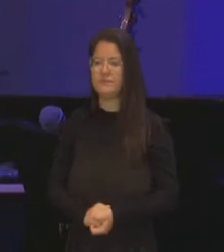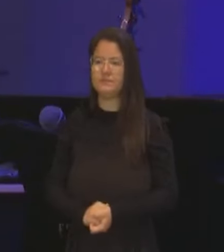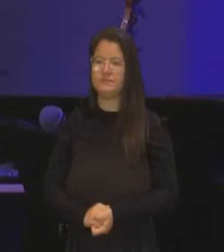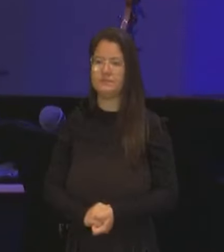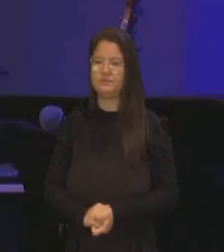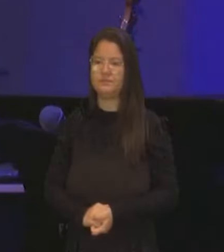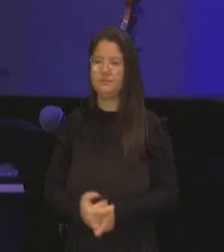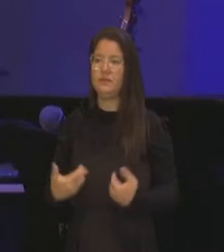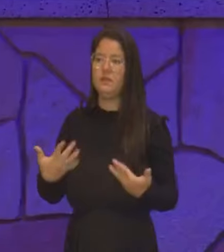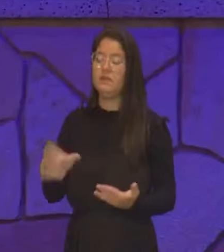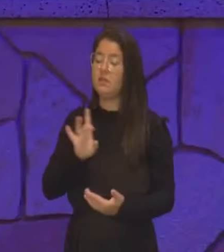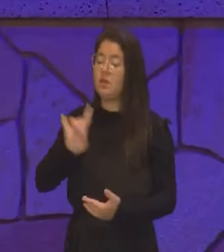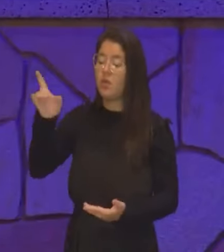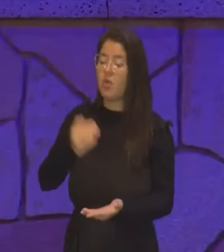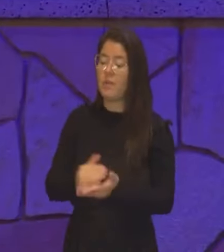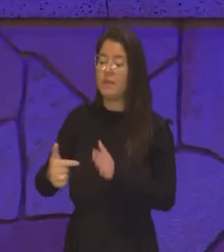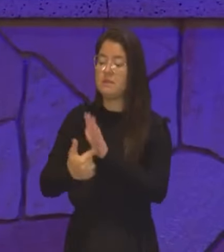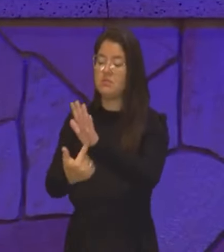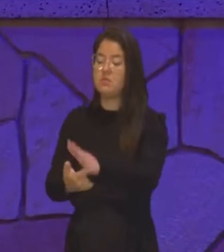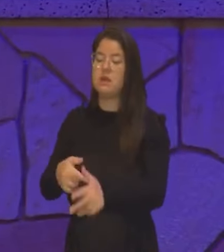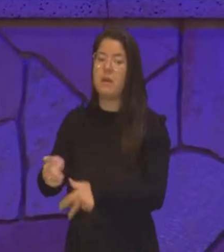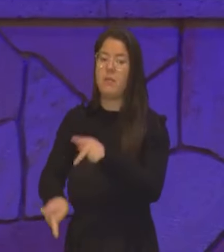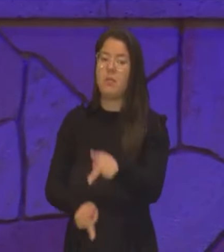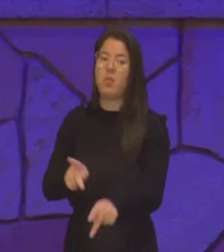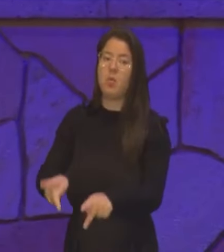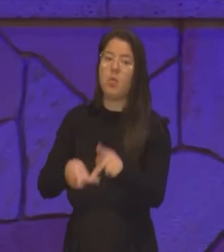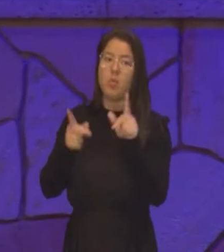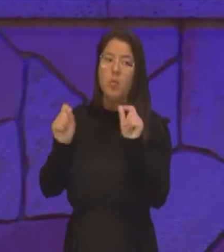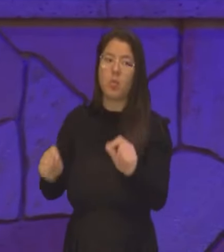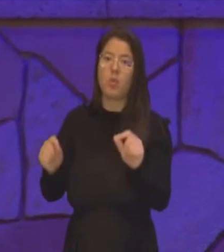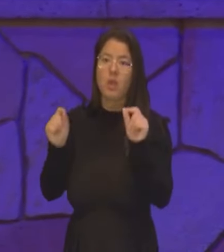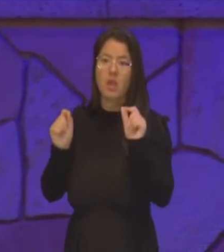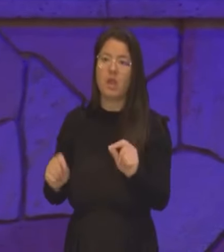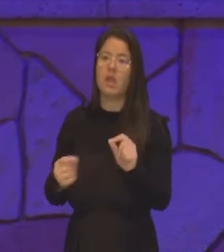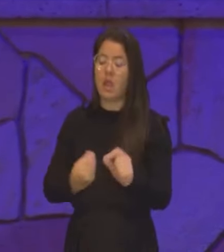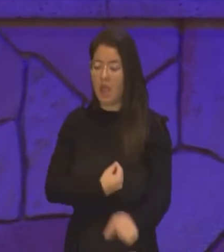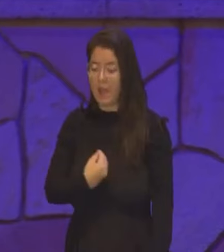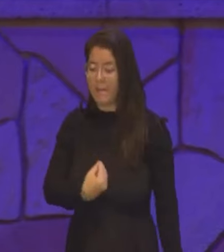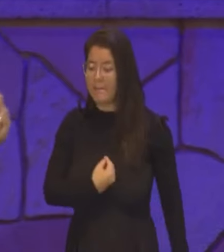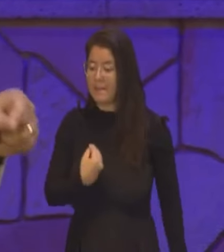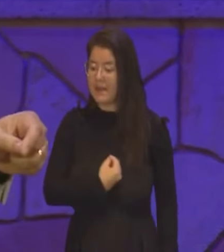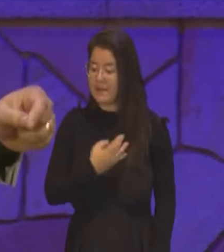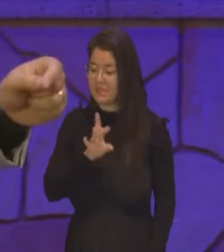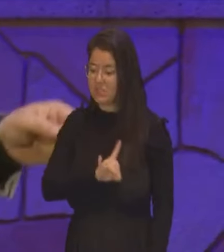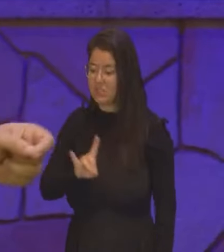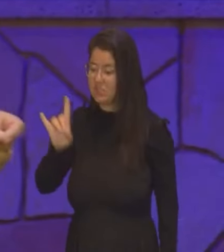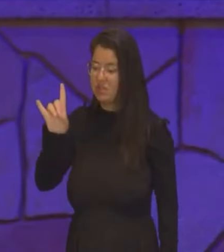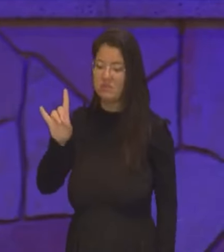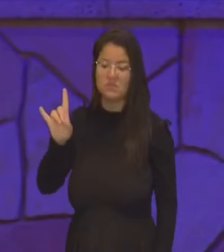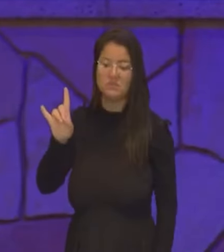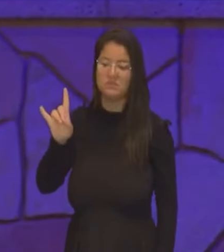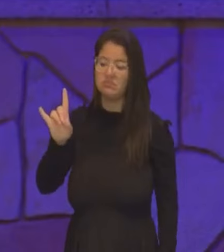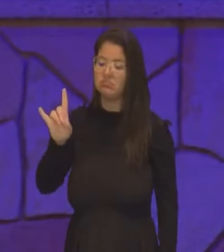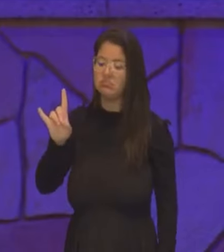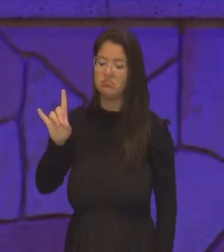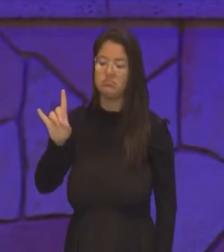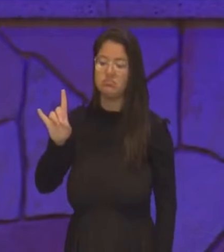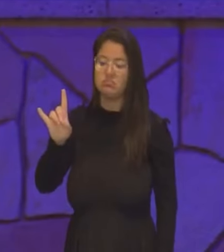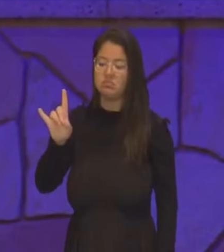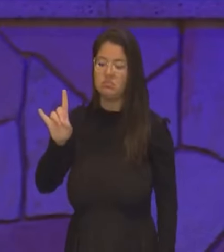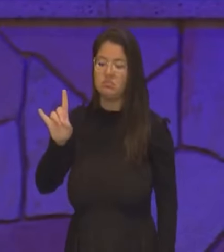E aqui Deus começa a mostrar para o seu povo que a presença de Deus havia deixado o povo de